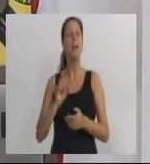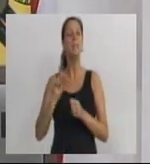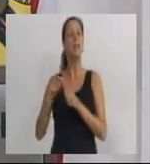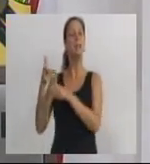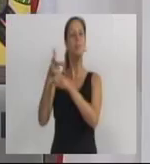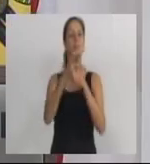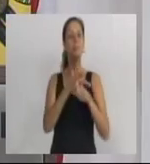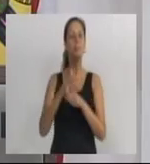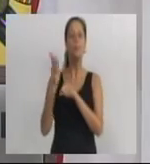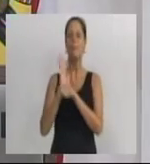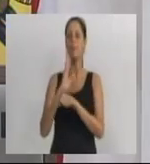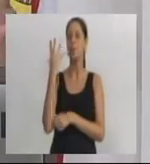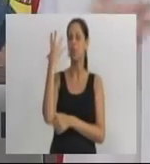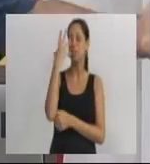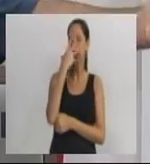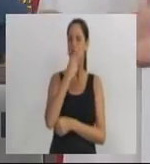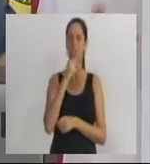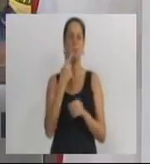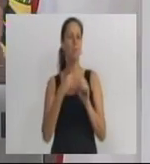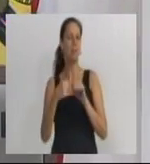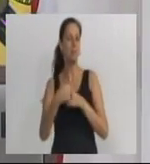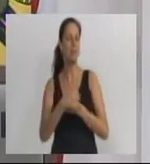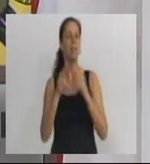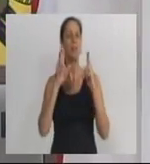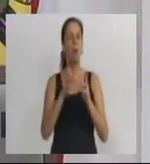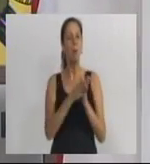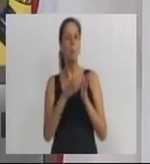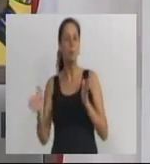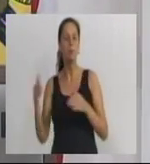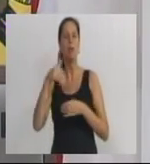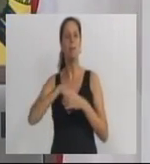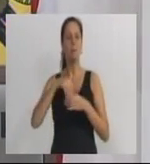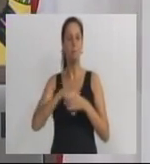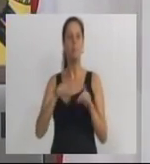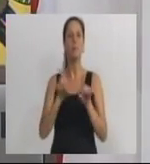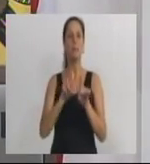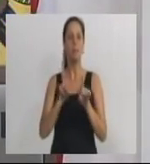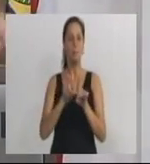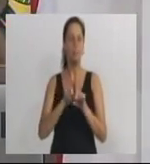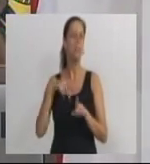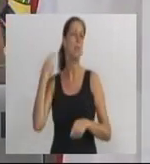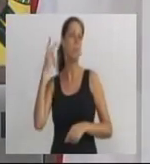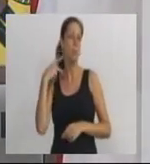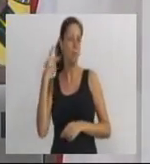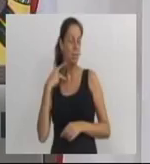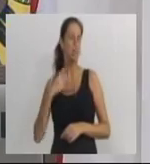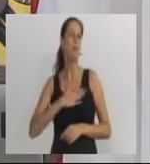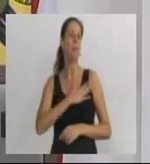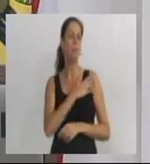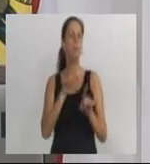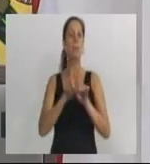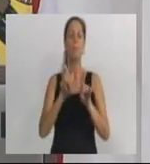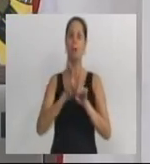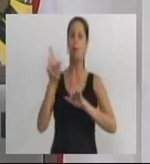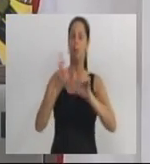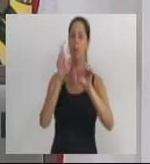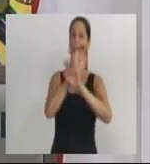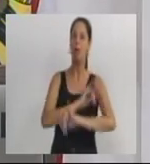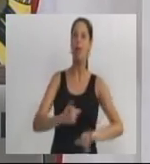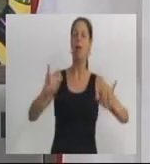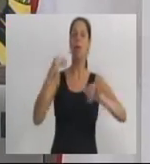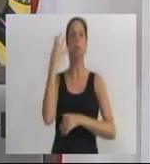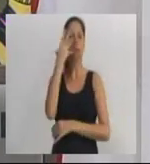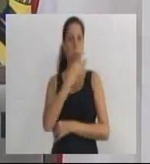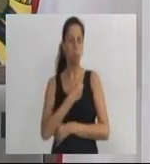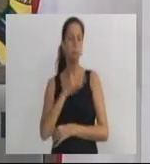cidade, vimos muito em campanhas eleitorais, não foi diferente na campanha do prefeito Napoleão, campanhas publicitárias na TV, é legal as matérias,